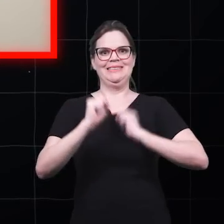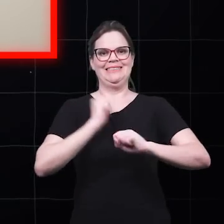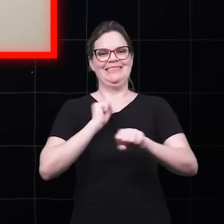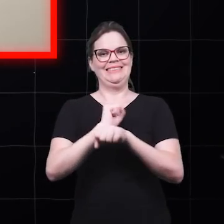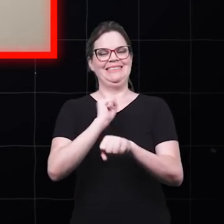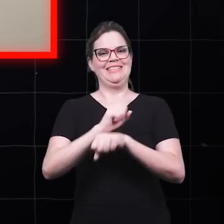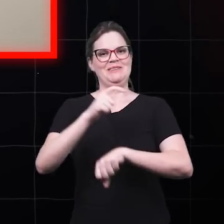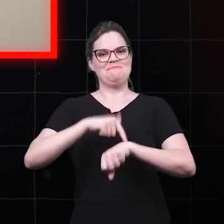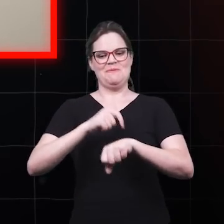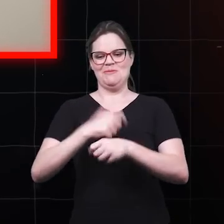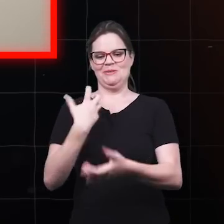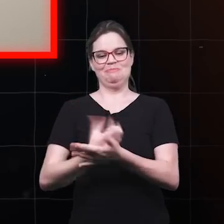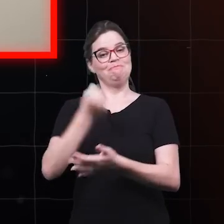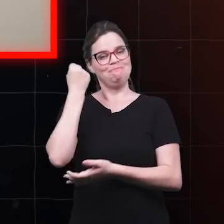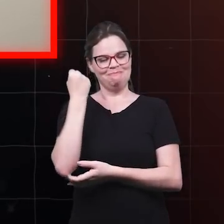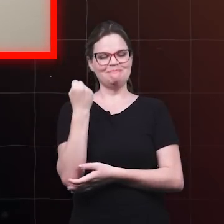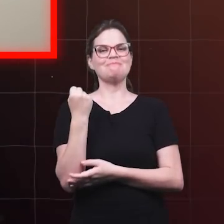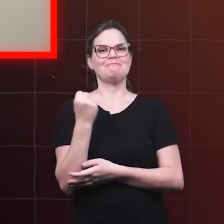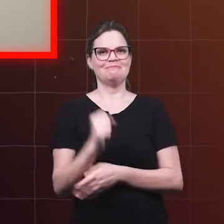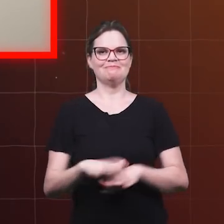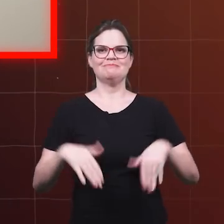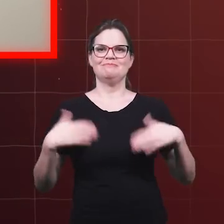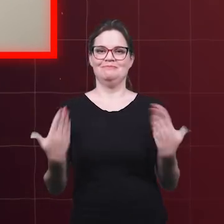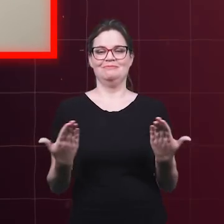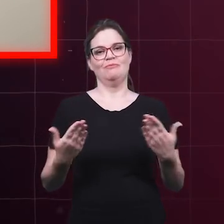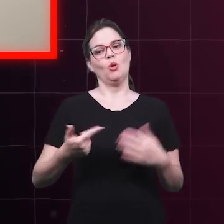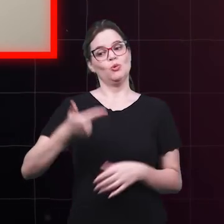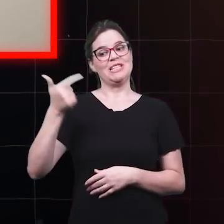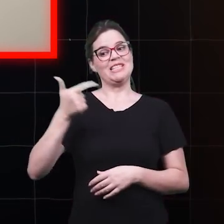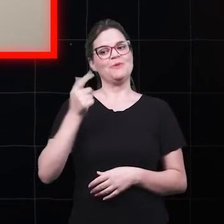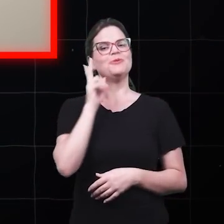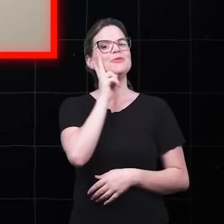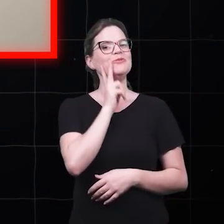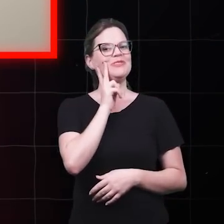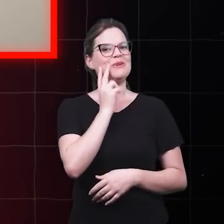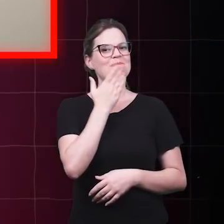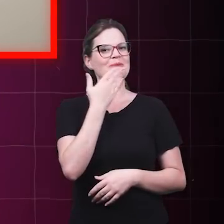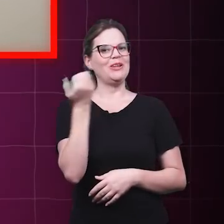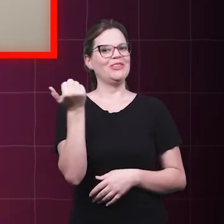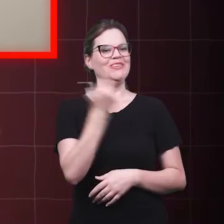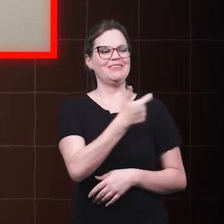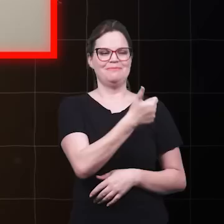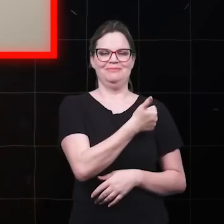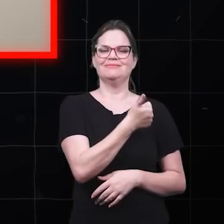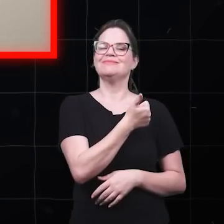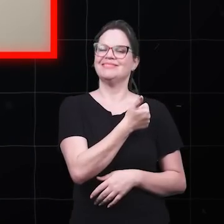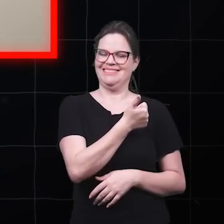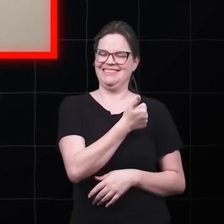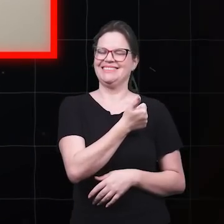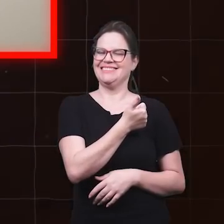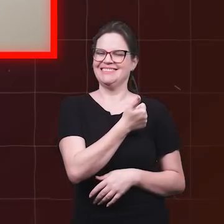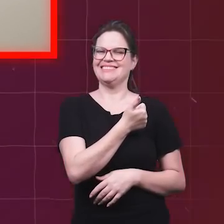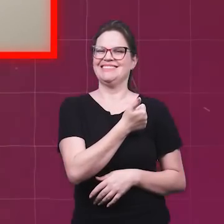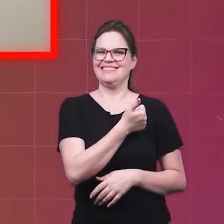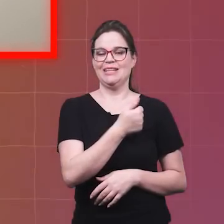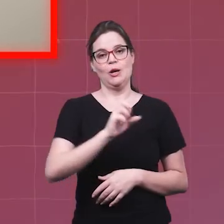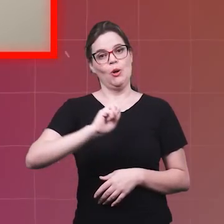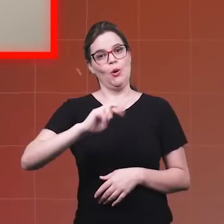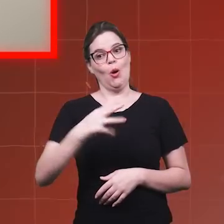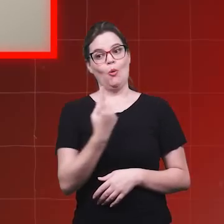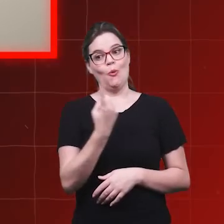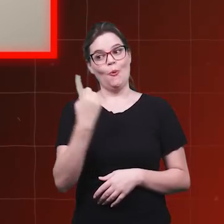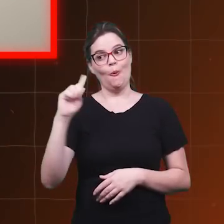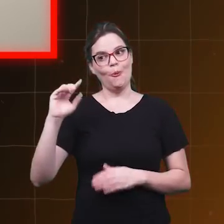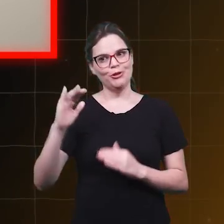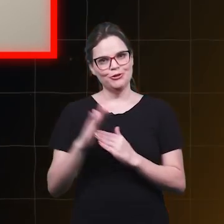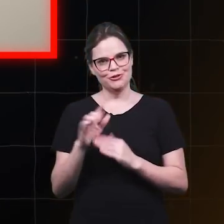igreja. Então, o segundo vinho, que é melhor do que o primeiro, ou o último vinho,